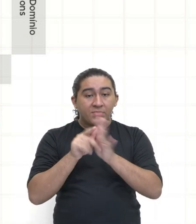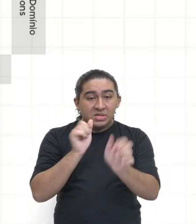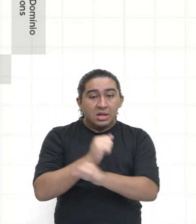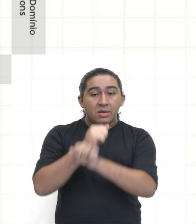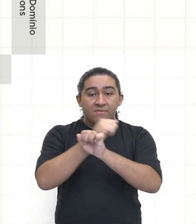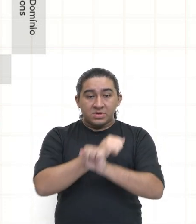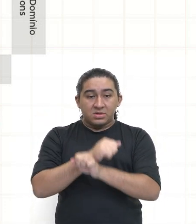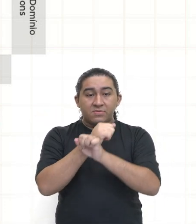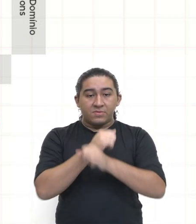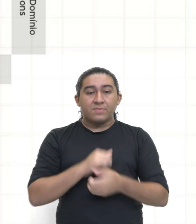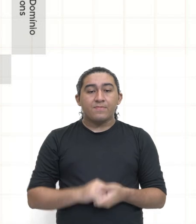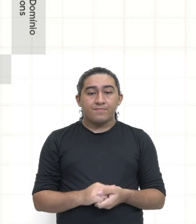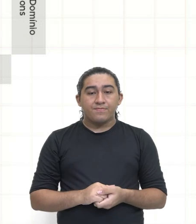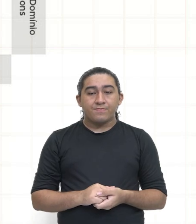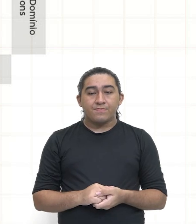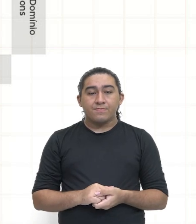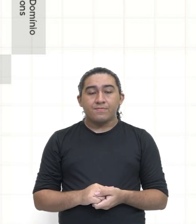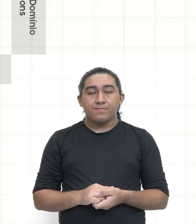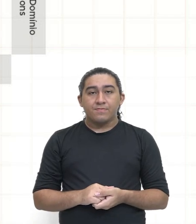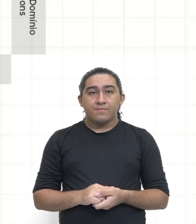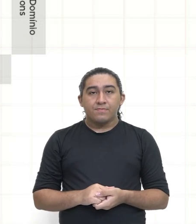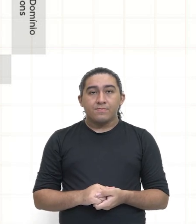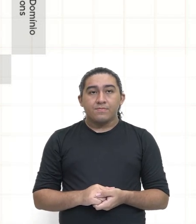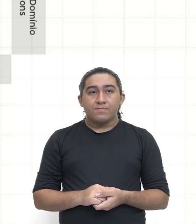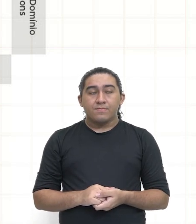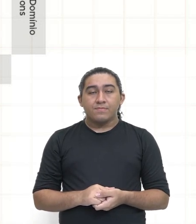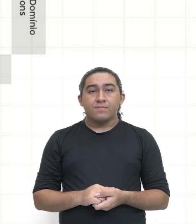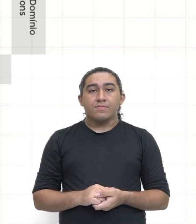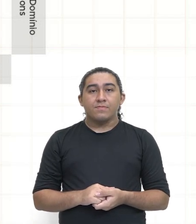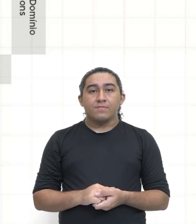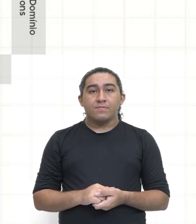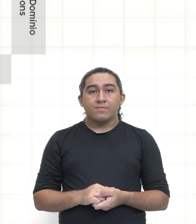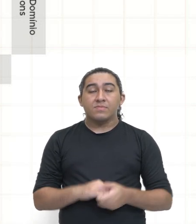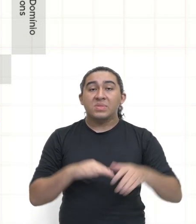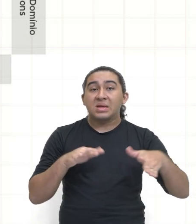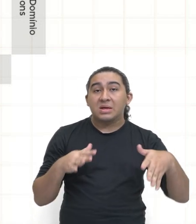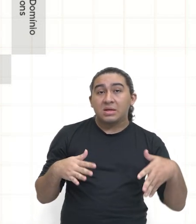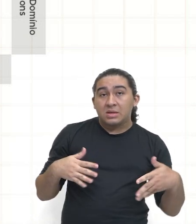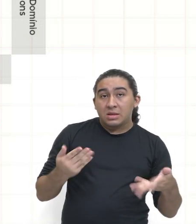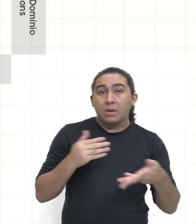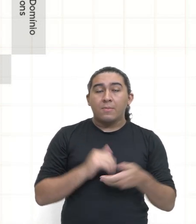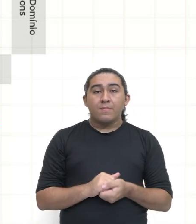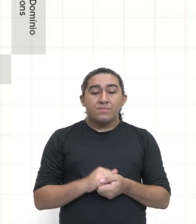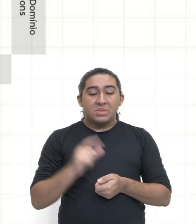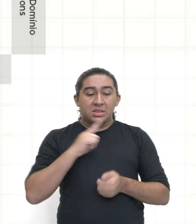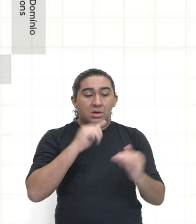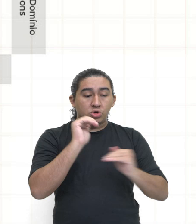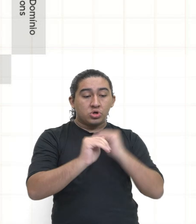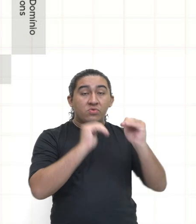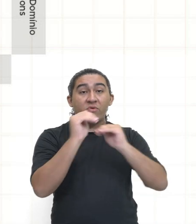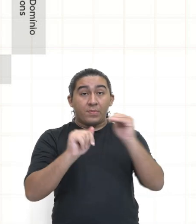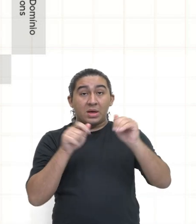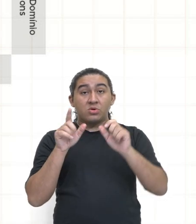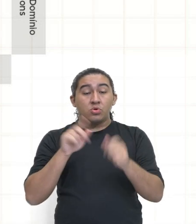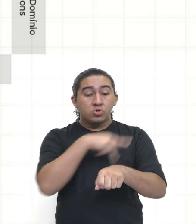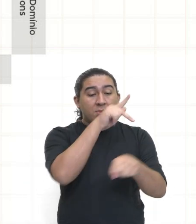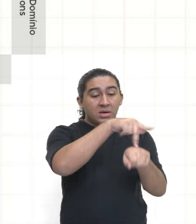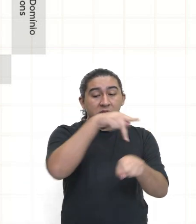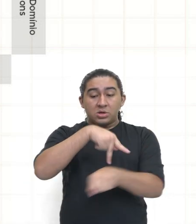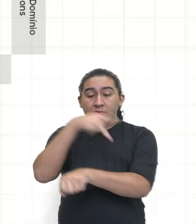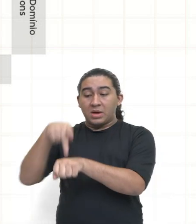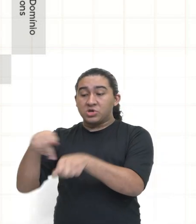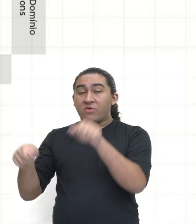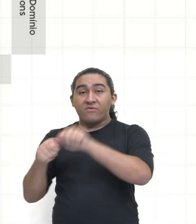defensiva. Então, como se estava observando ali a questão de ter esse desenvolvimento armamentista nuclear,